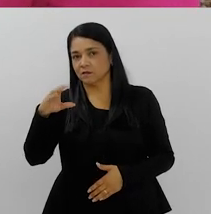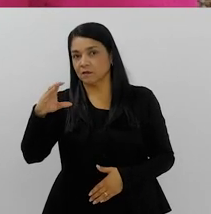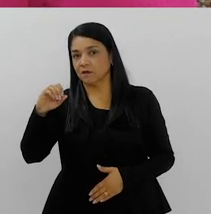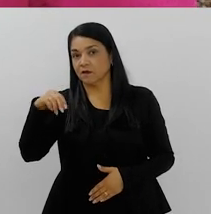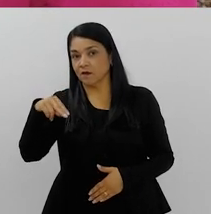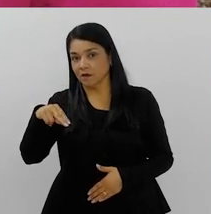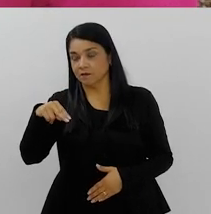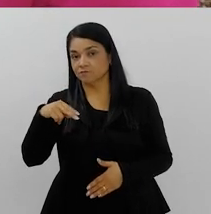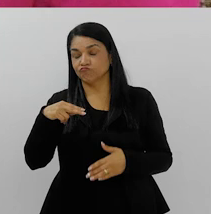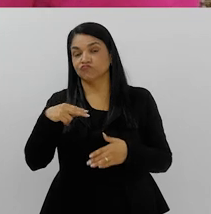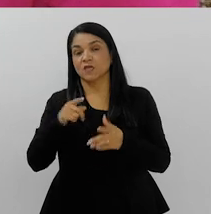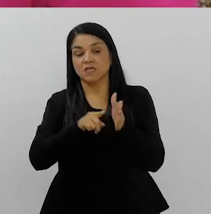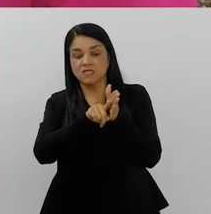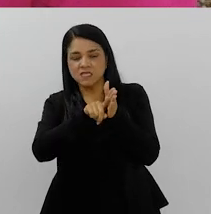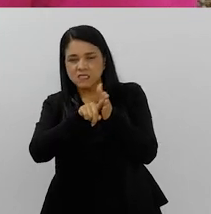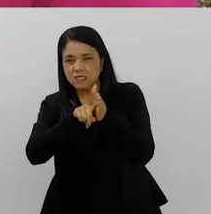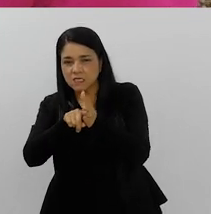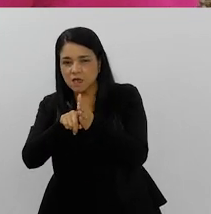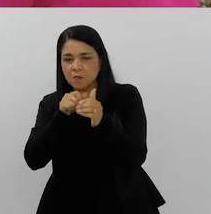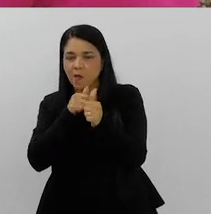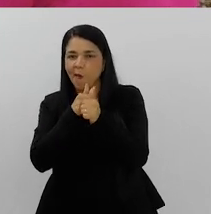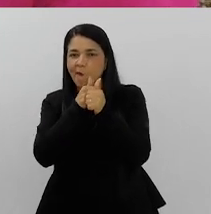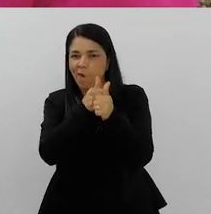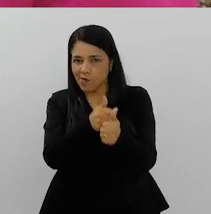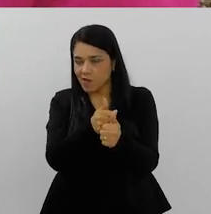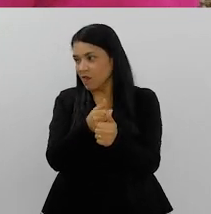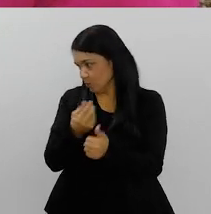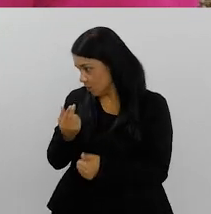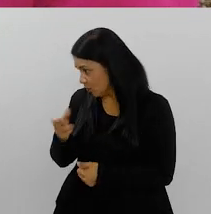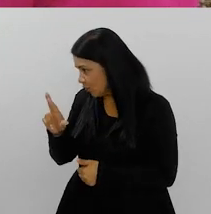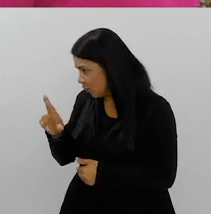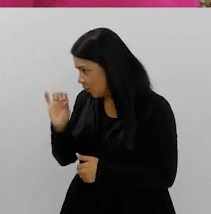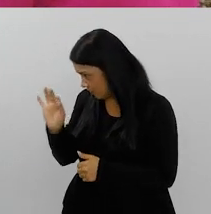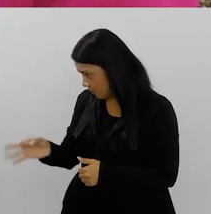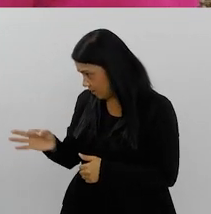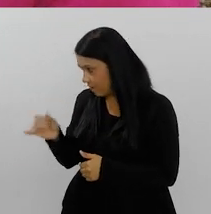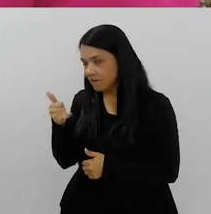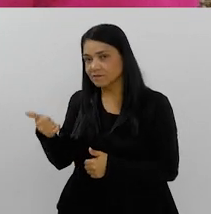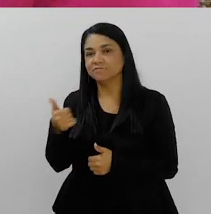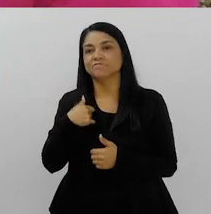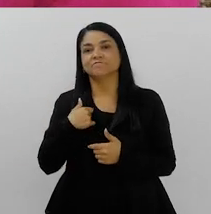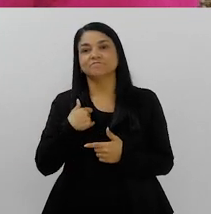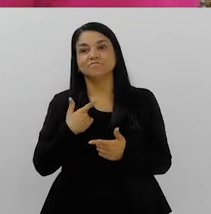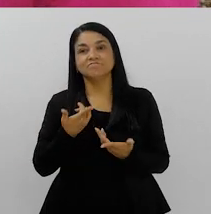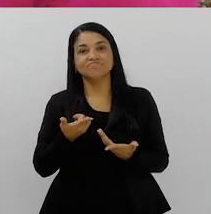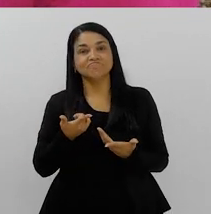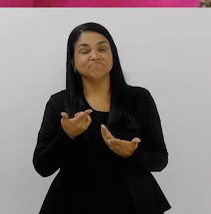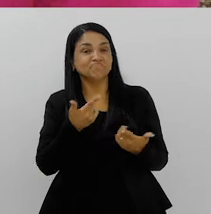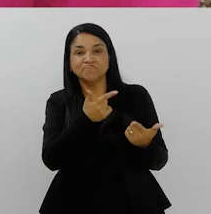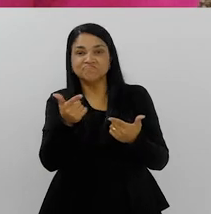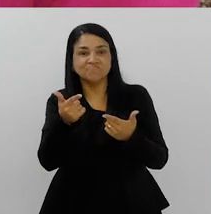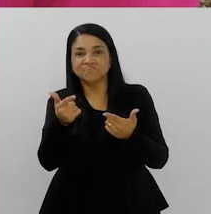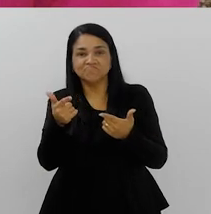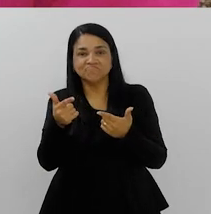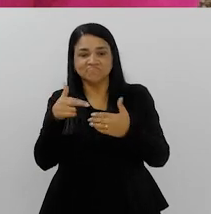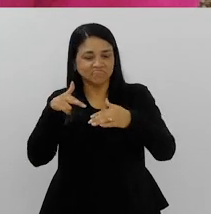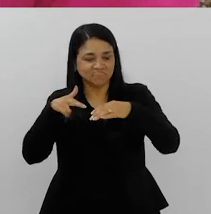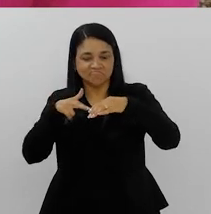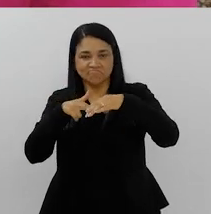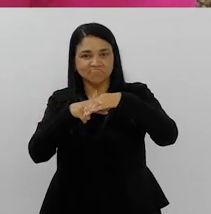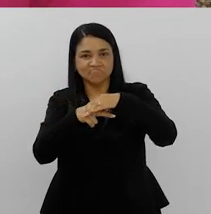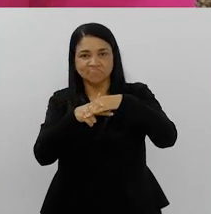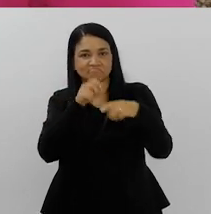que seria um exame normalmente para acompanhar não é doutor depois do Câncer eu conheço pacientes que nunca